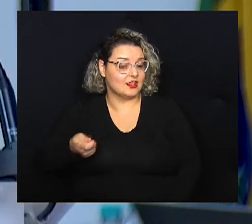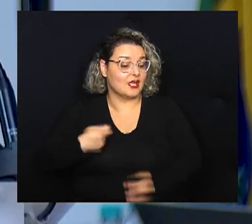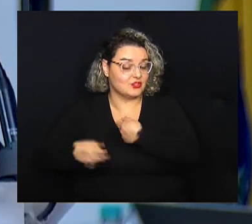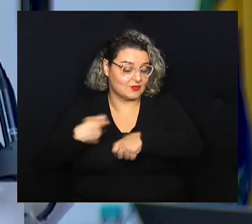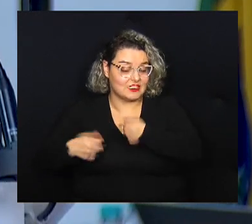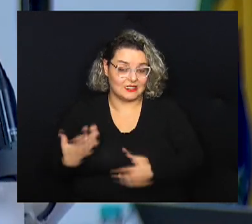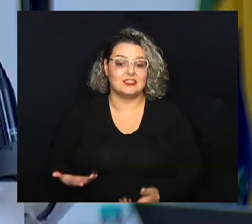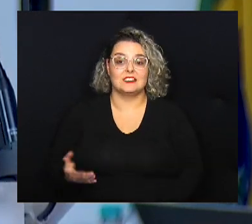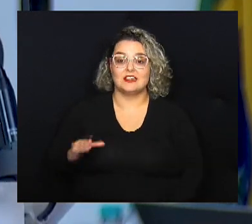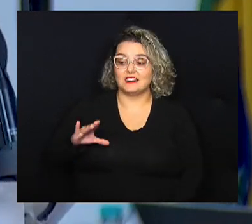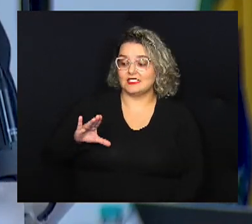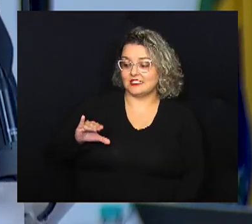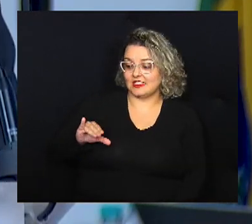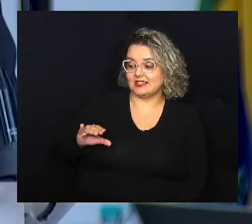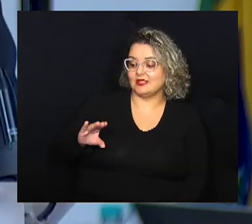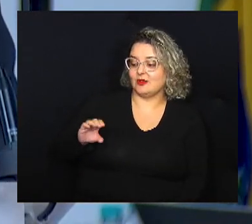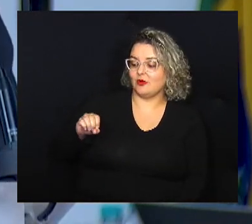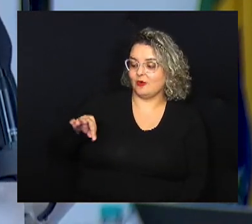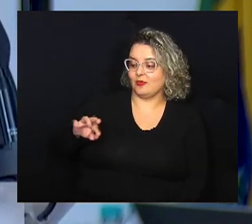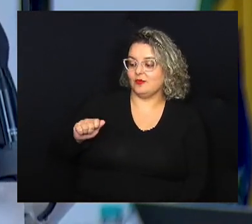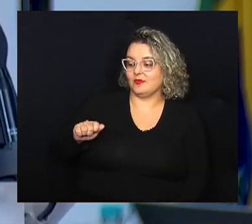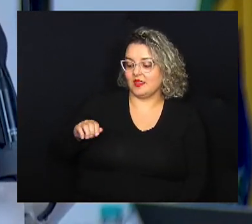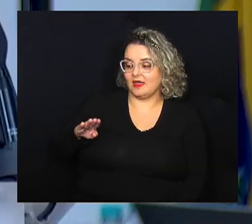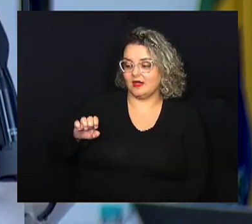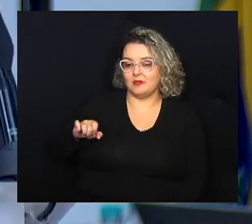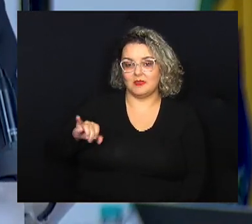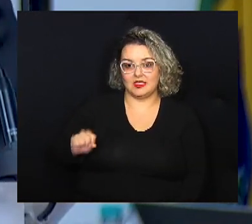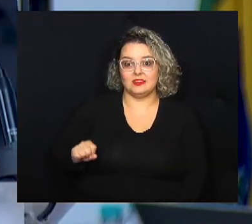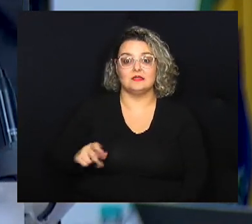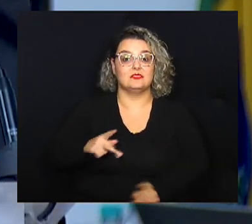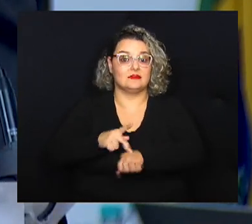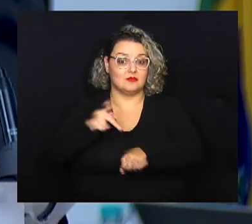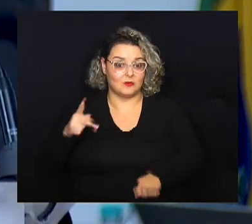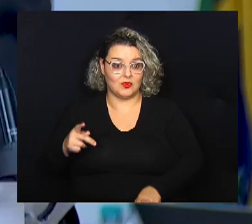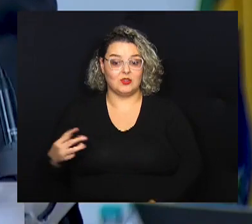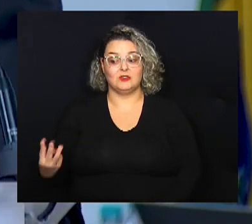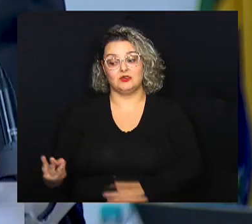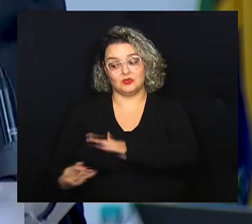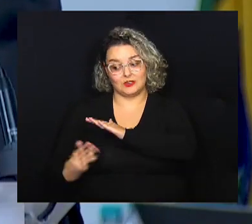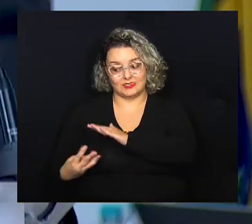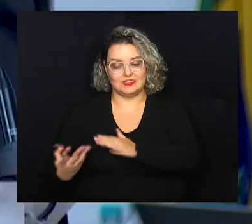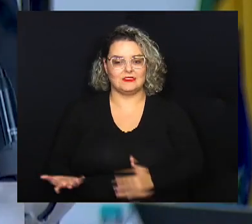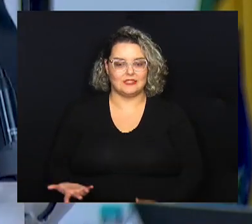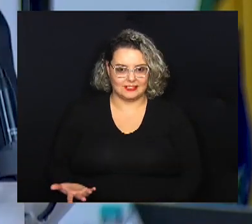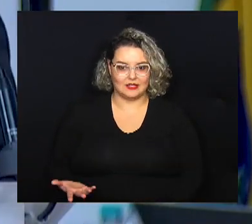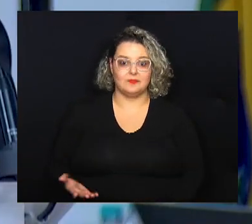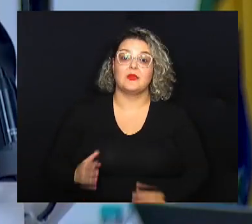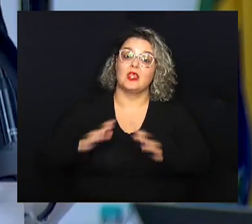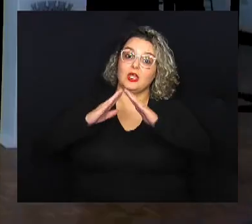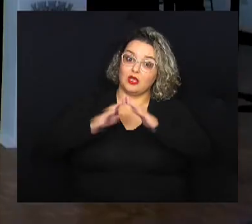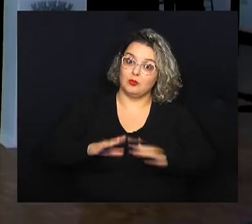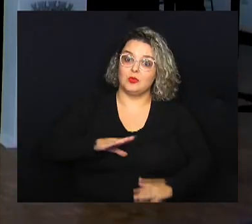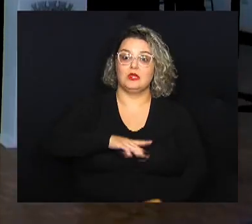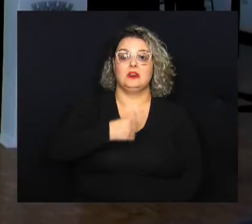e pós-graduado em administração de organizações do terceiro setor. É morador de Campinas